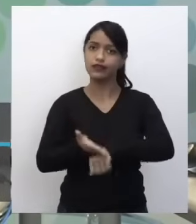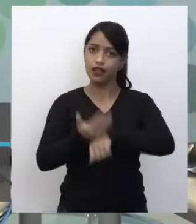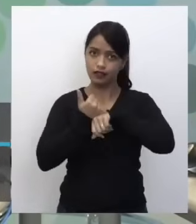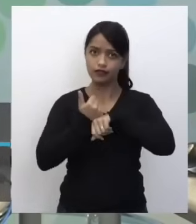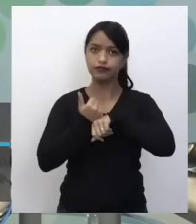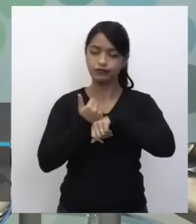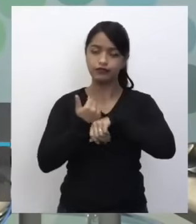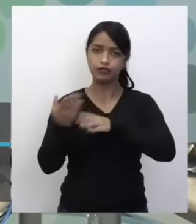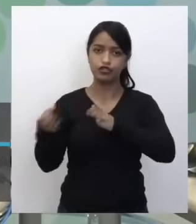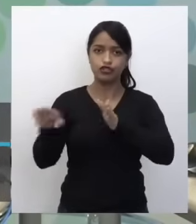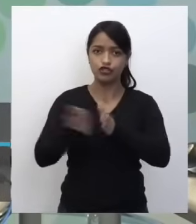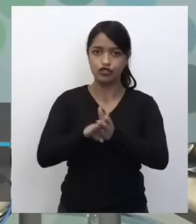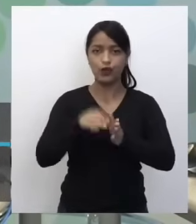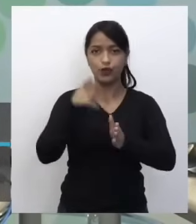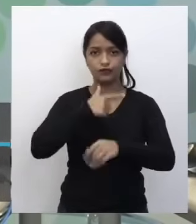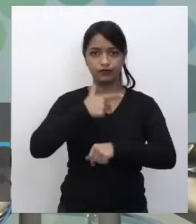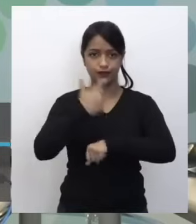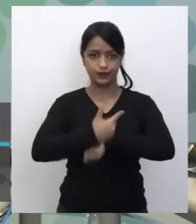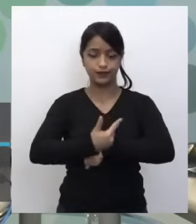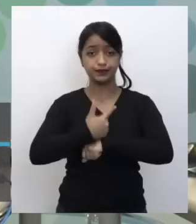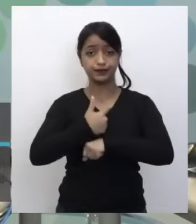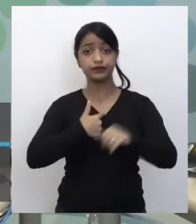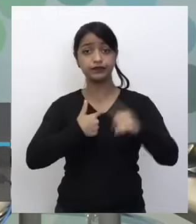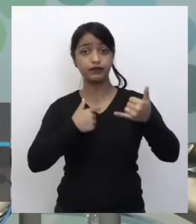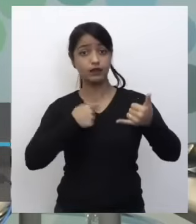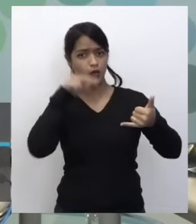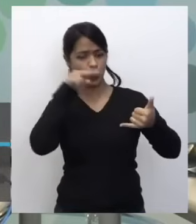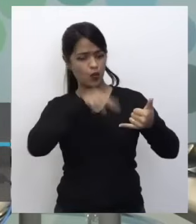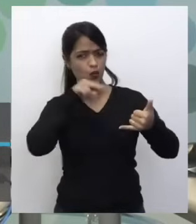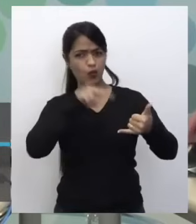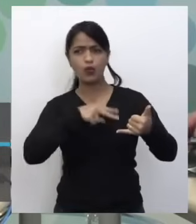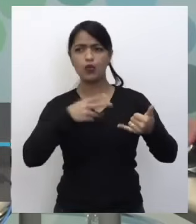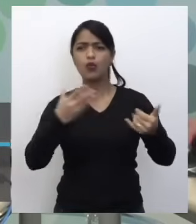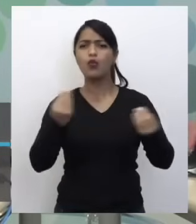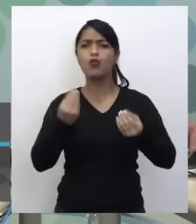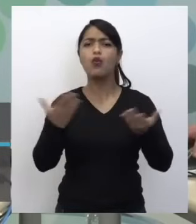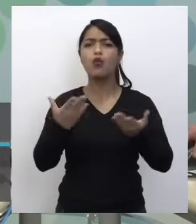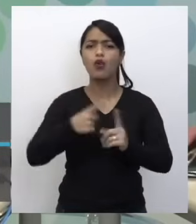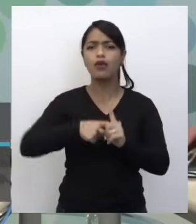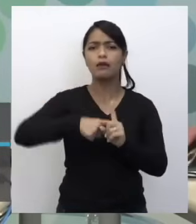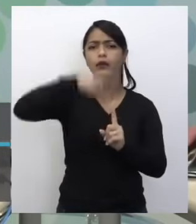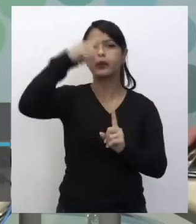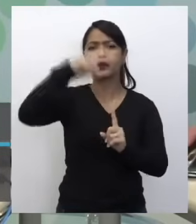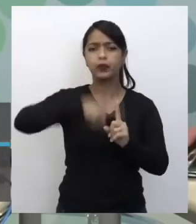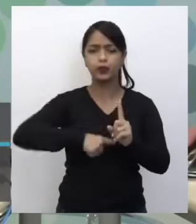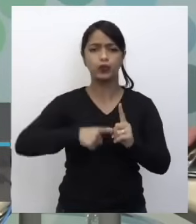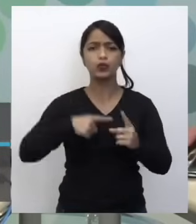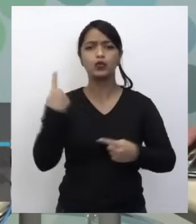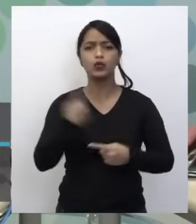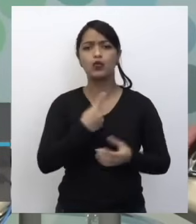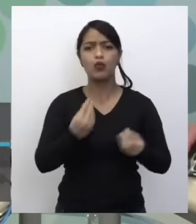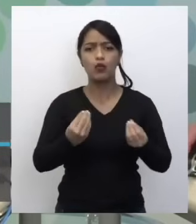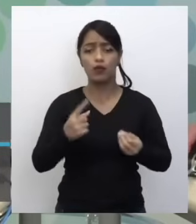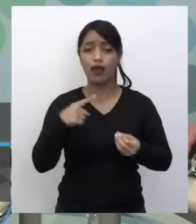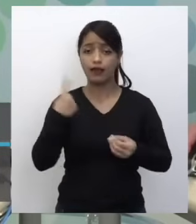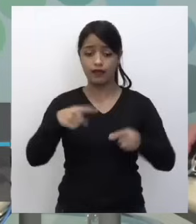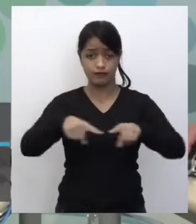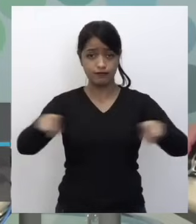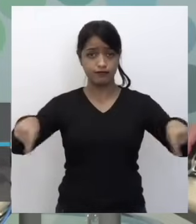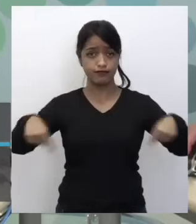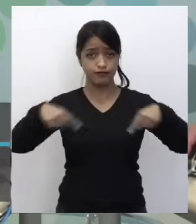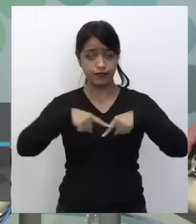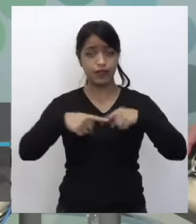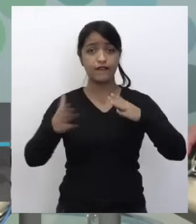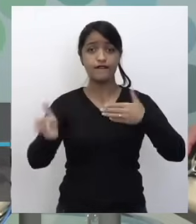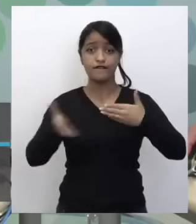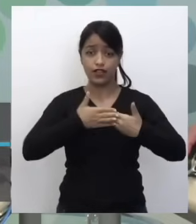as aulas. Cheguei no celular, olhei e falei, deixa eu ver a temperatura. A gente fica dentro de um estúdio, que é um estúdio que ele é climatizado. Então, às vezes, a